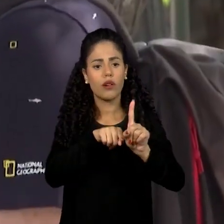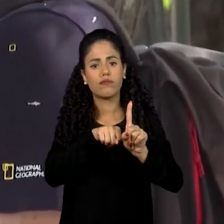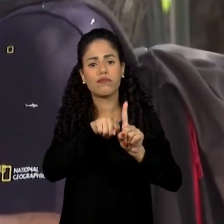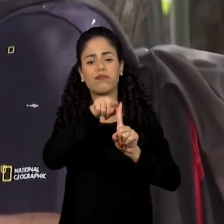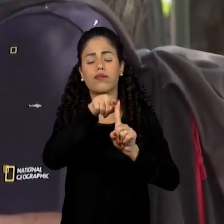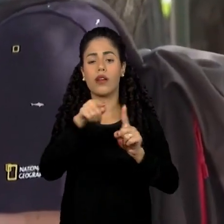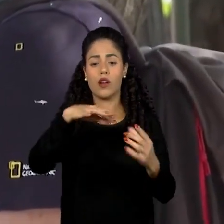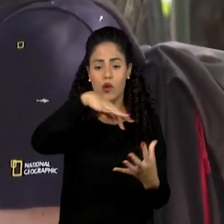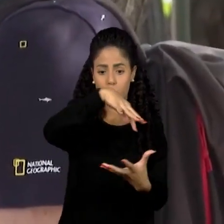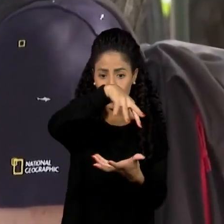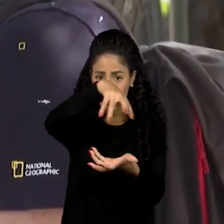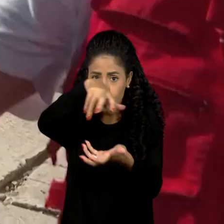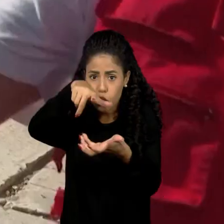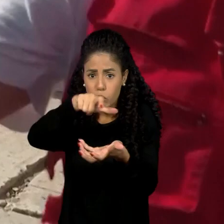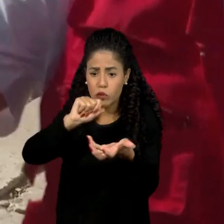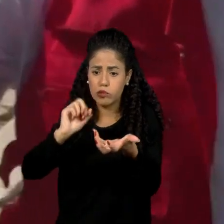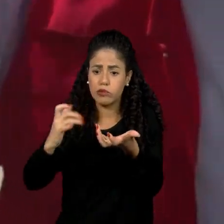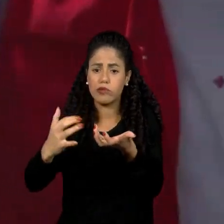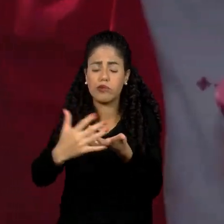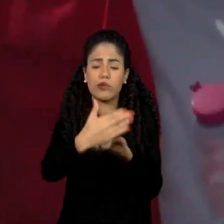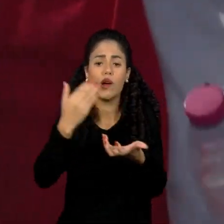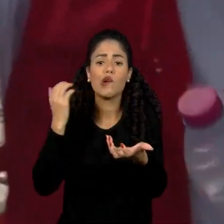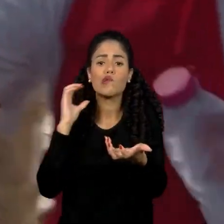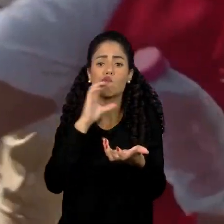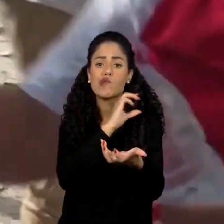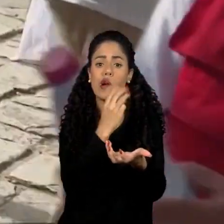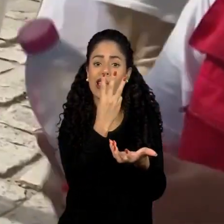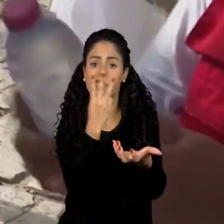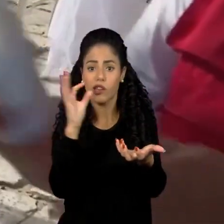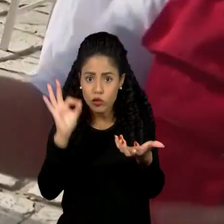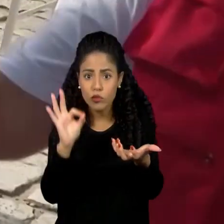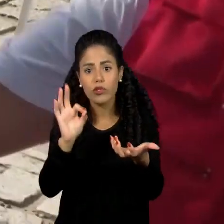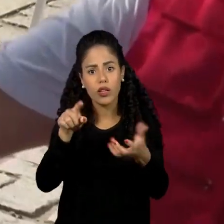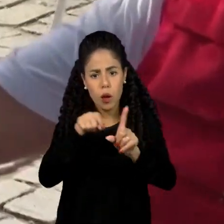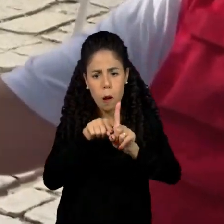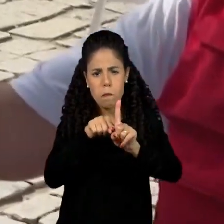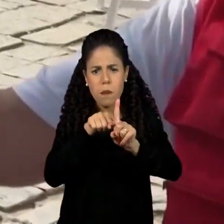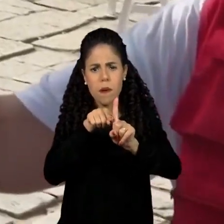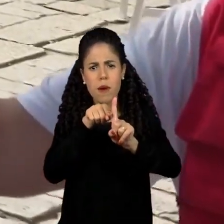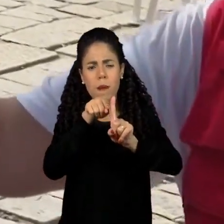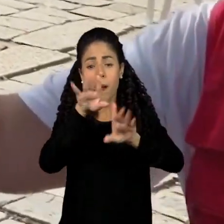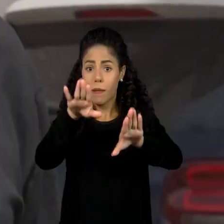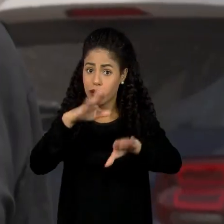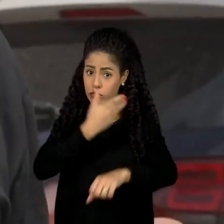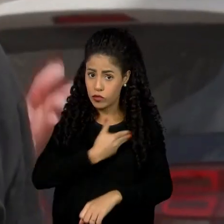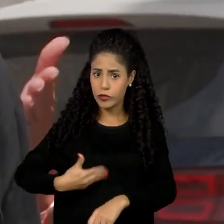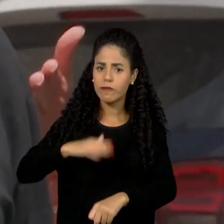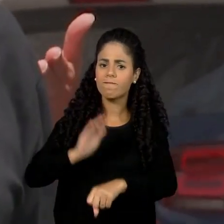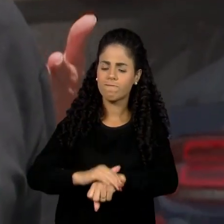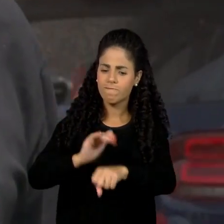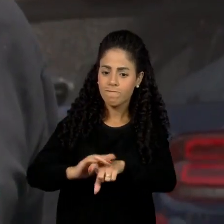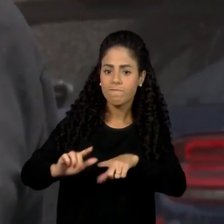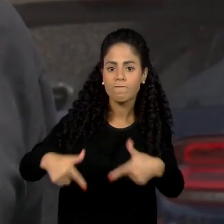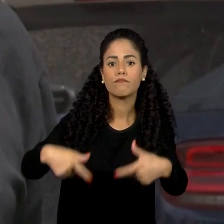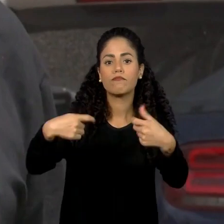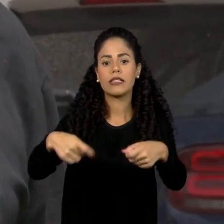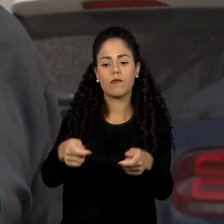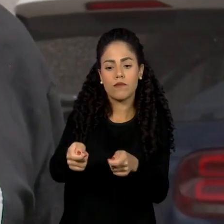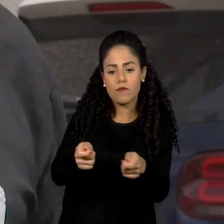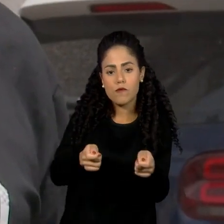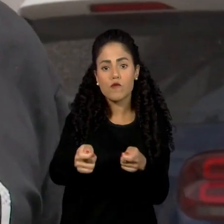do planeta pode subir até 3 graus Celsius, se os governos não tomarem medidas para conter as